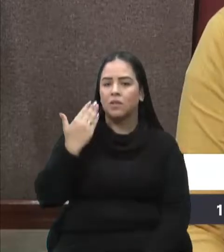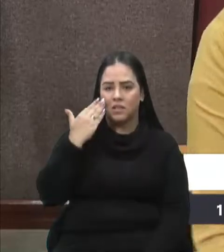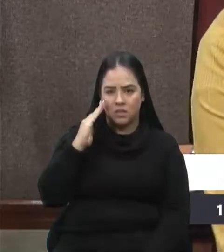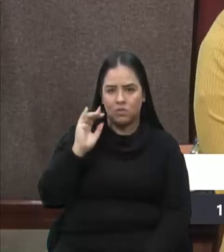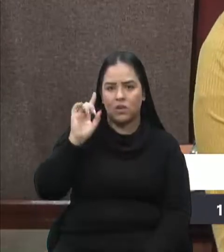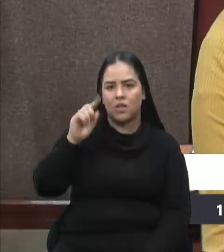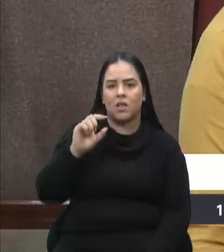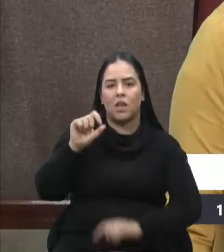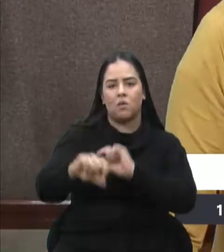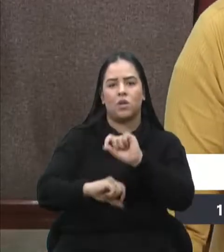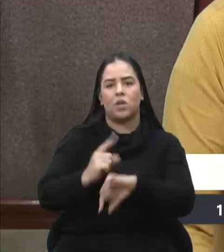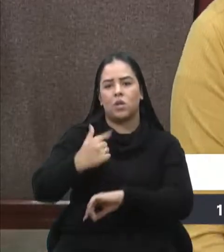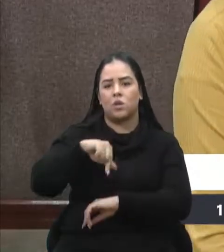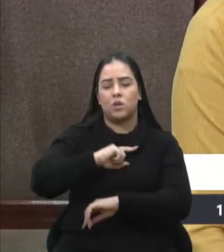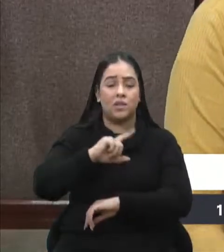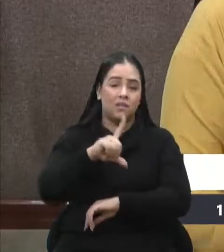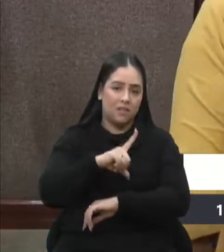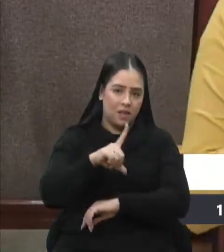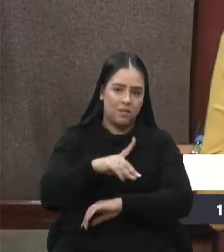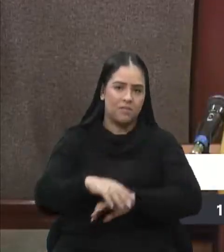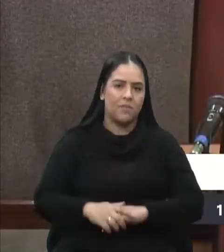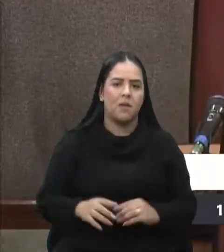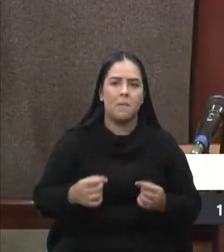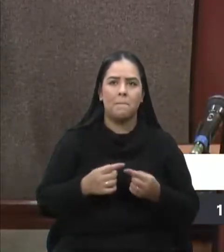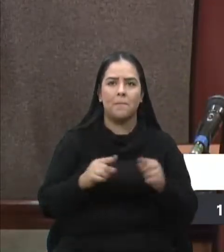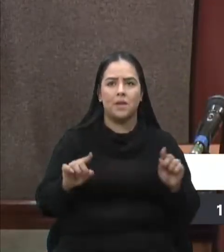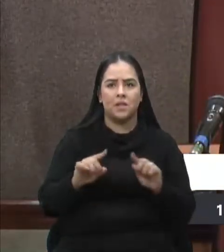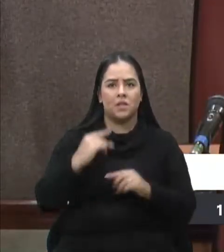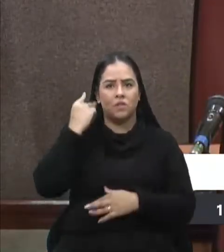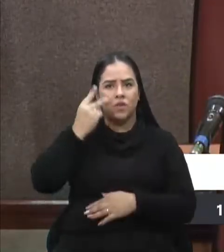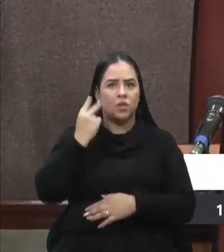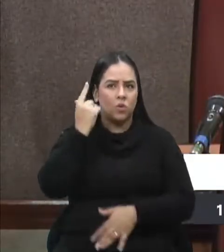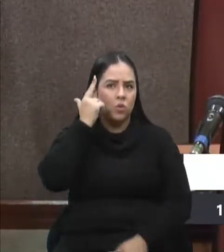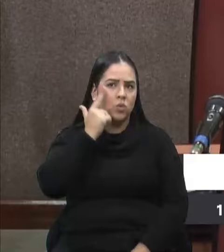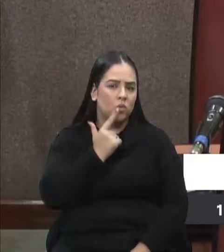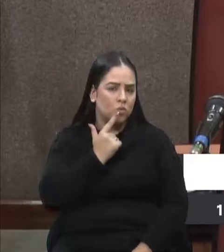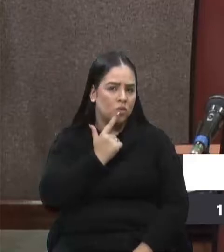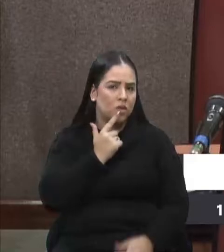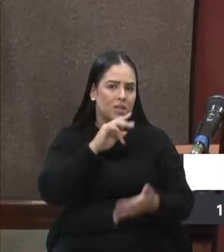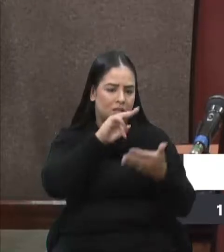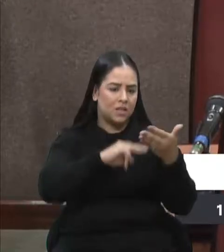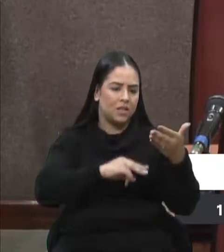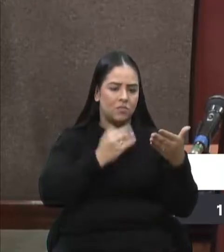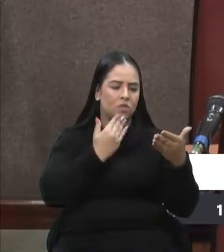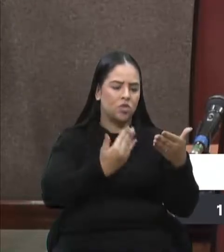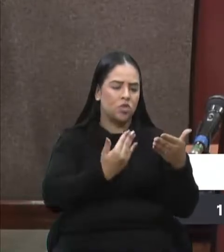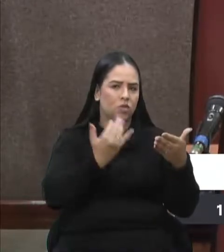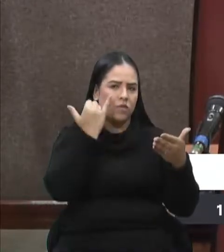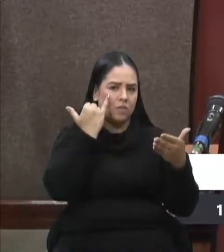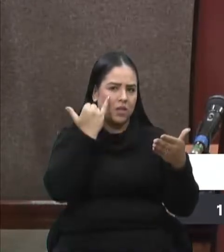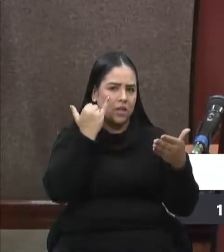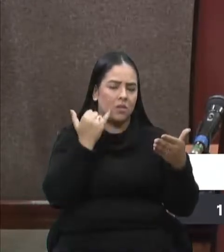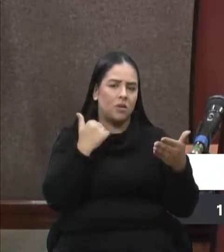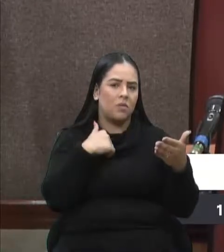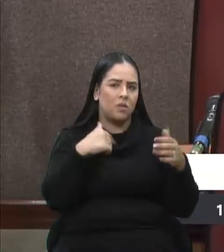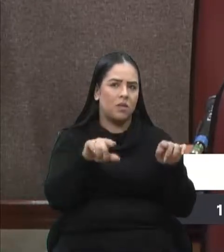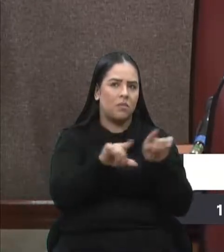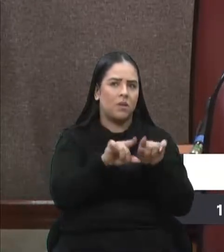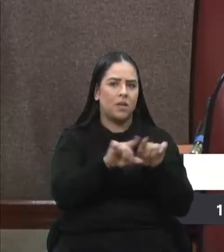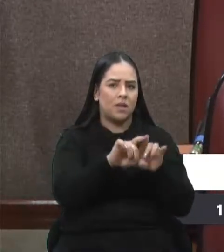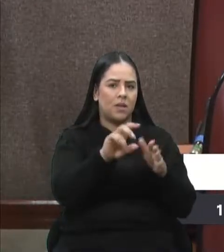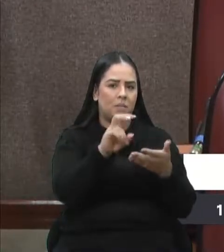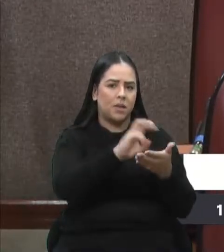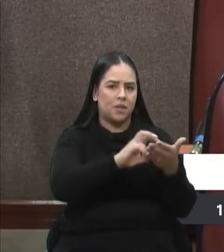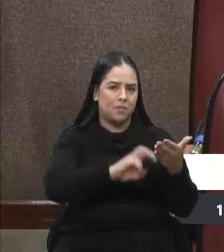é um recurso, como eu já disse isso várias vezes. Mas enquanto o vereador Lucas lia o pedido de informações, eu, inclusive, imprimi